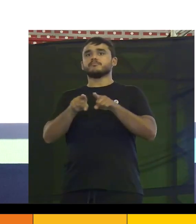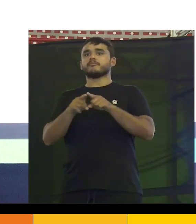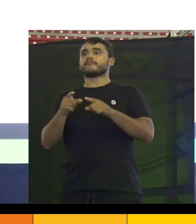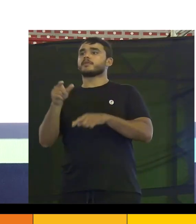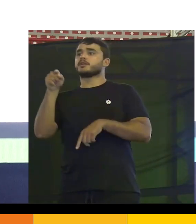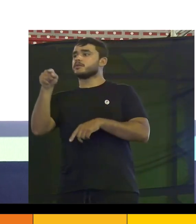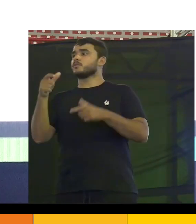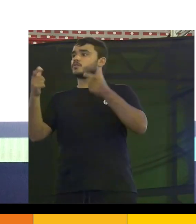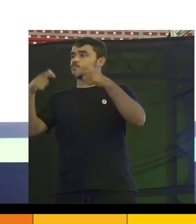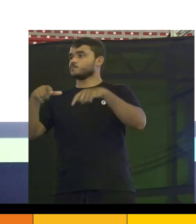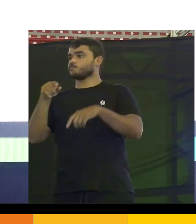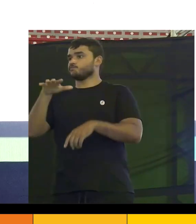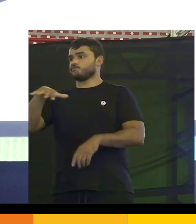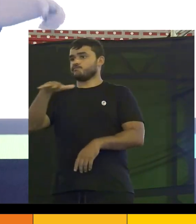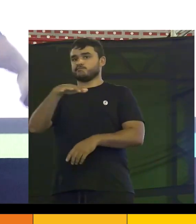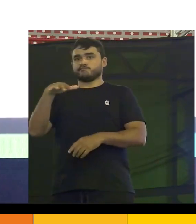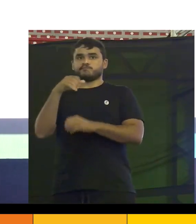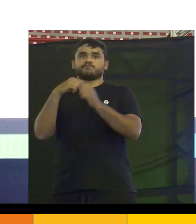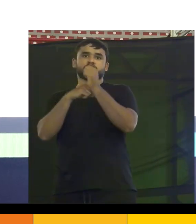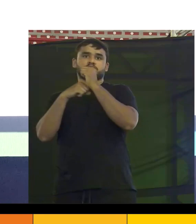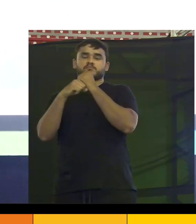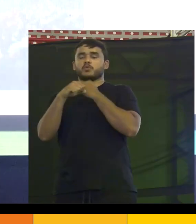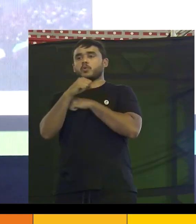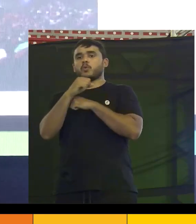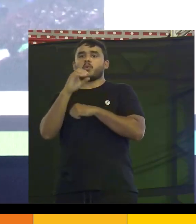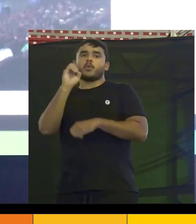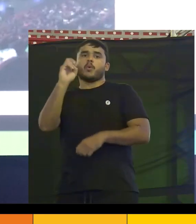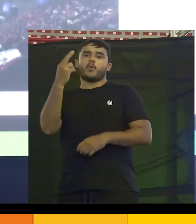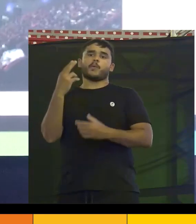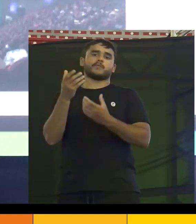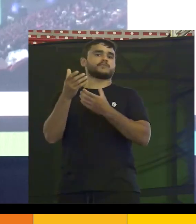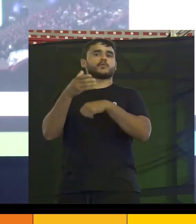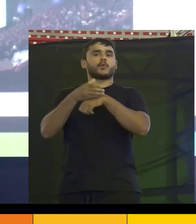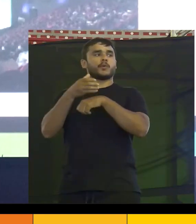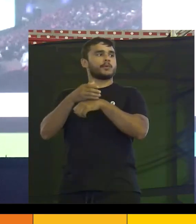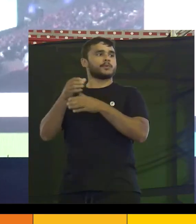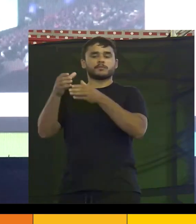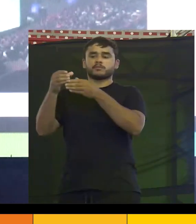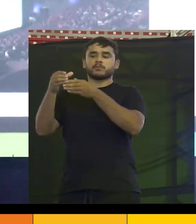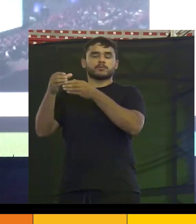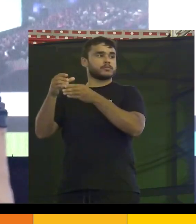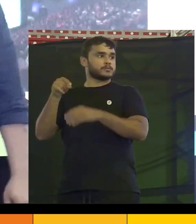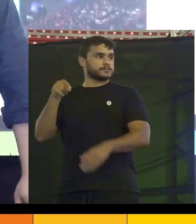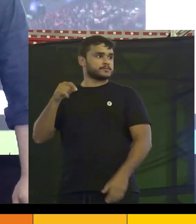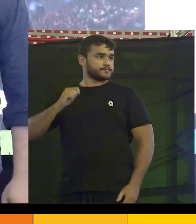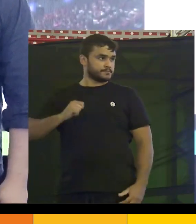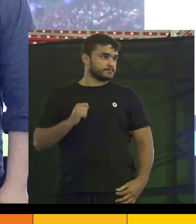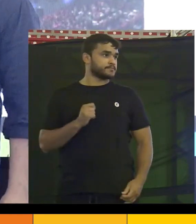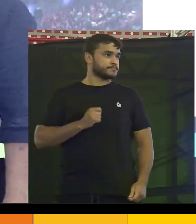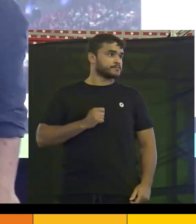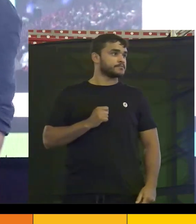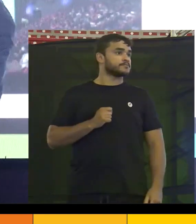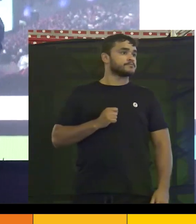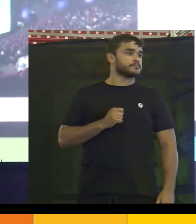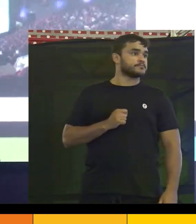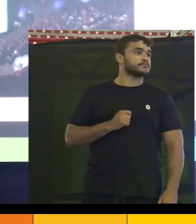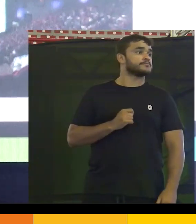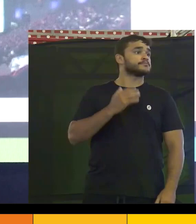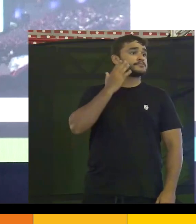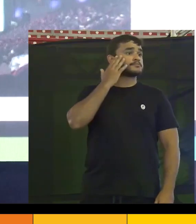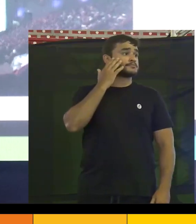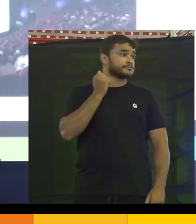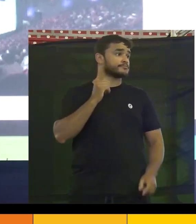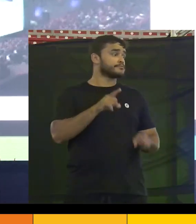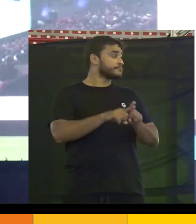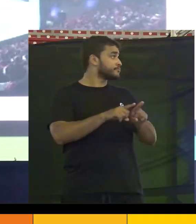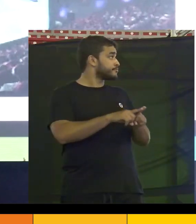físico. Ok? Outro fenômeno que também pode estar na prova de vocês, polarização. Aí vocês vão